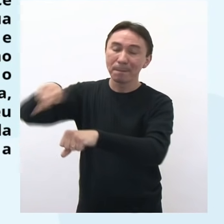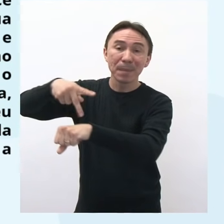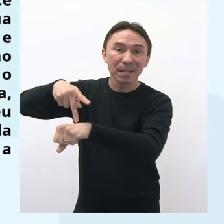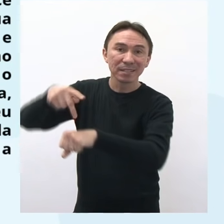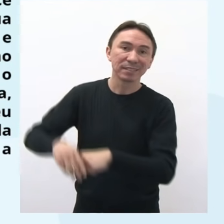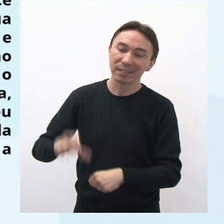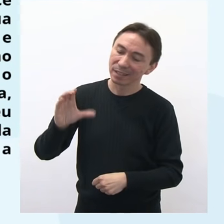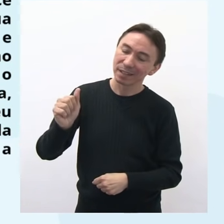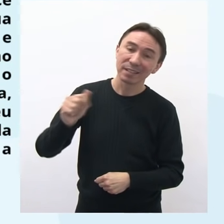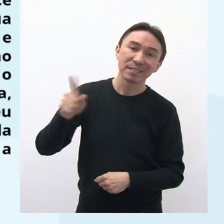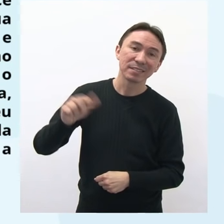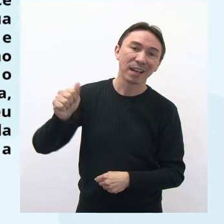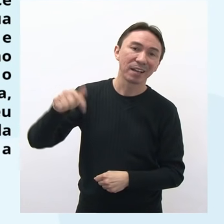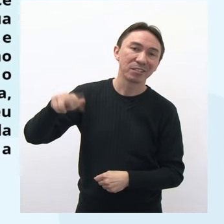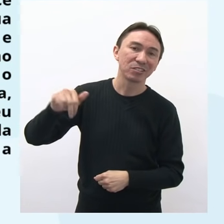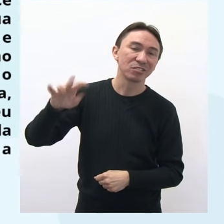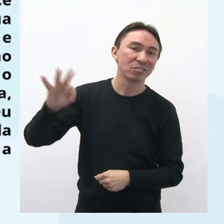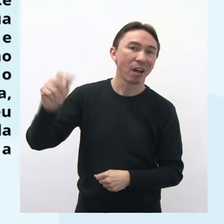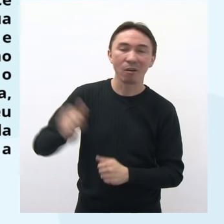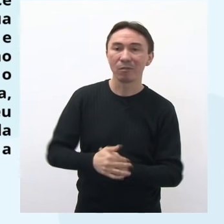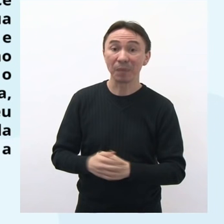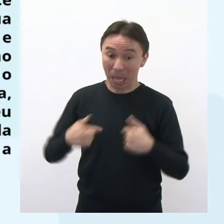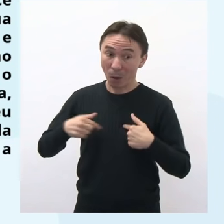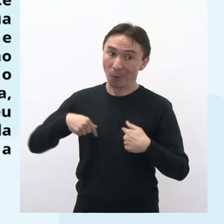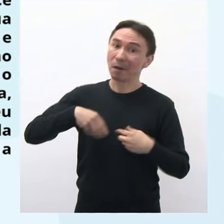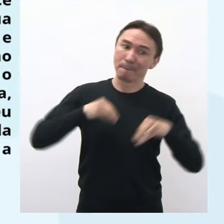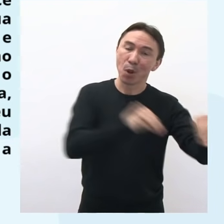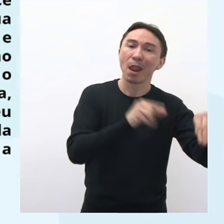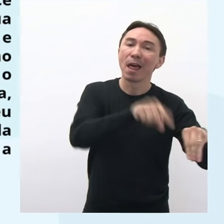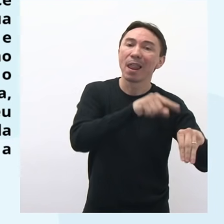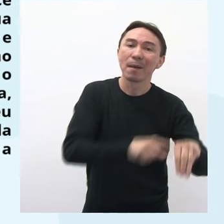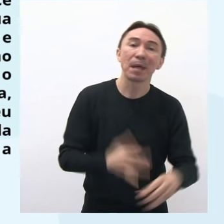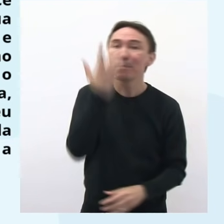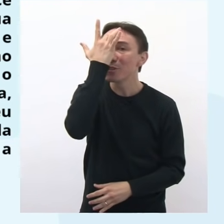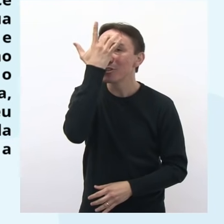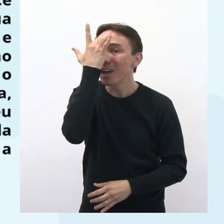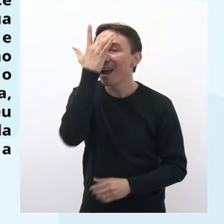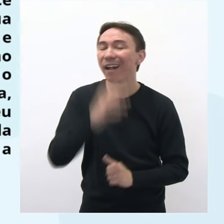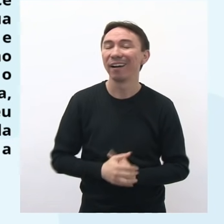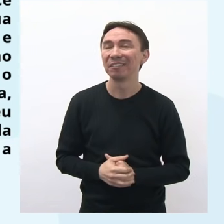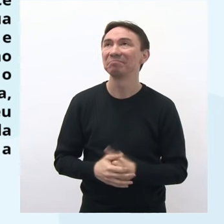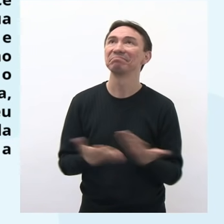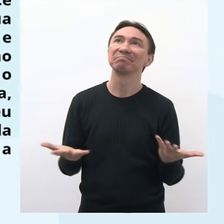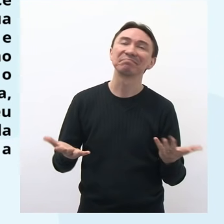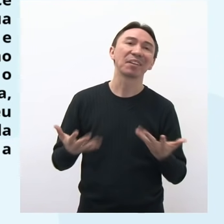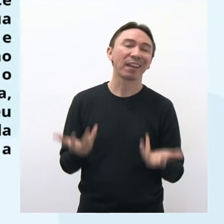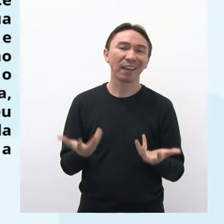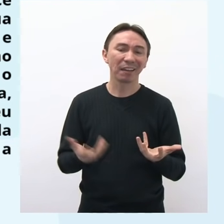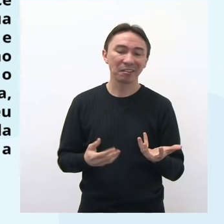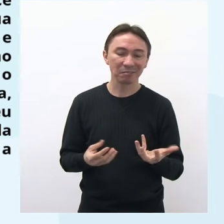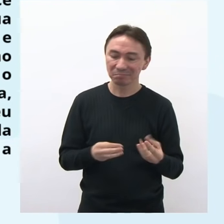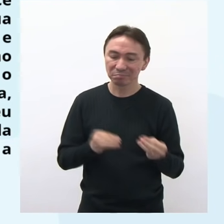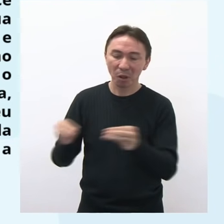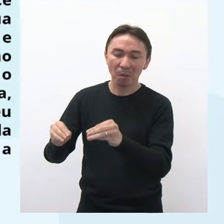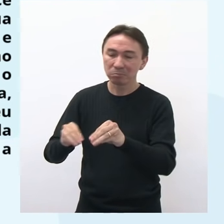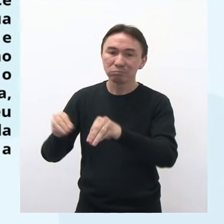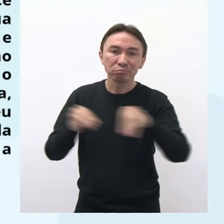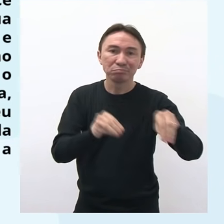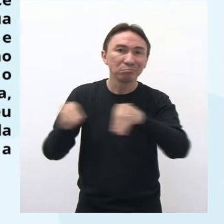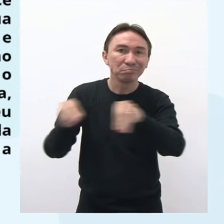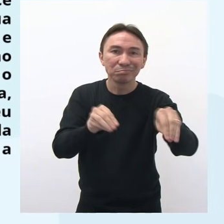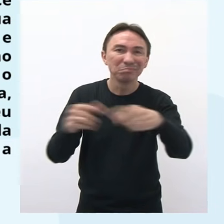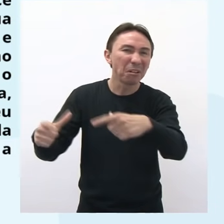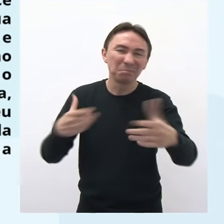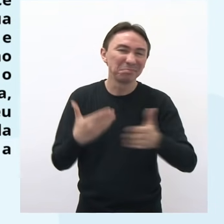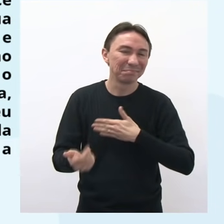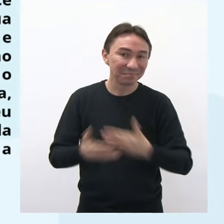Eu, na Índia. Isso. Minha escolha. Então, então, nós queremos ser alguma coisa ou nós podemos também querer estar em outro lugar. Uhum. Partindo disso, nós temos